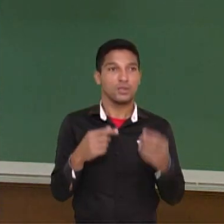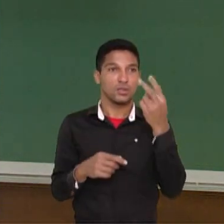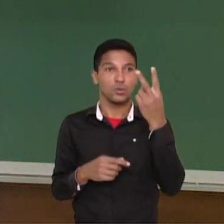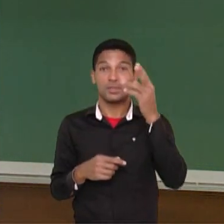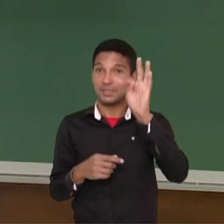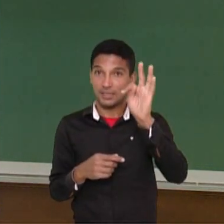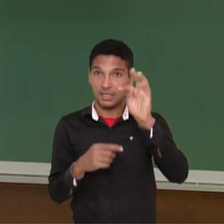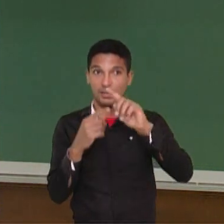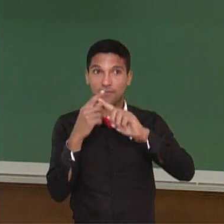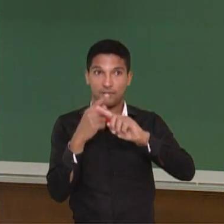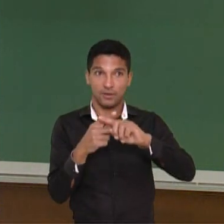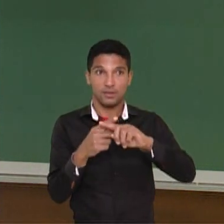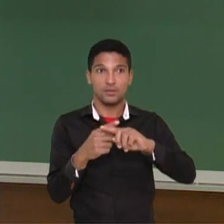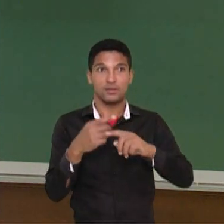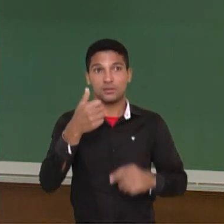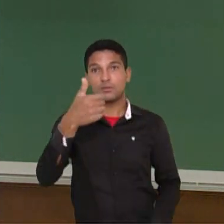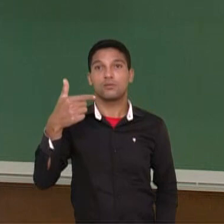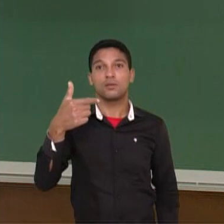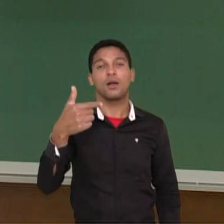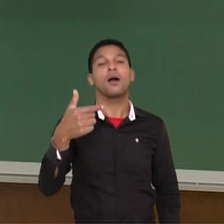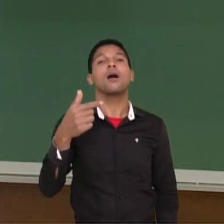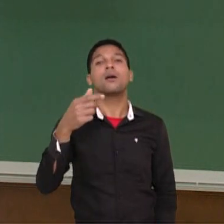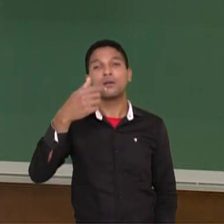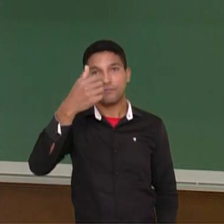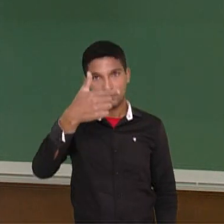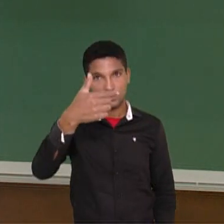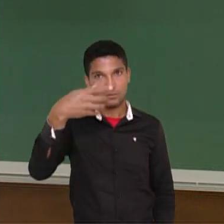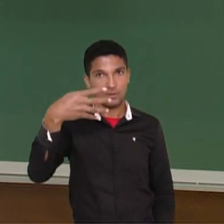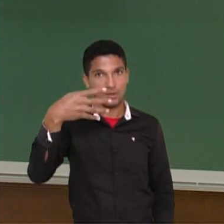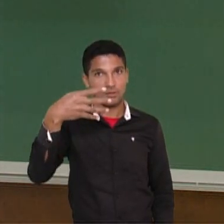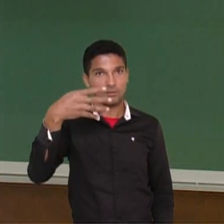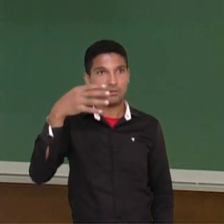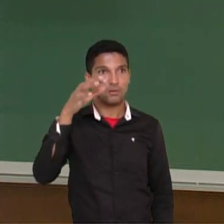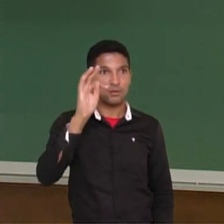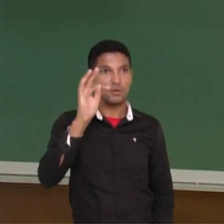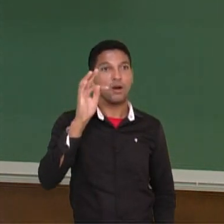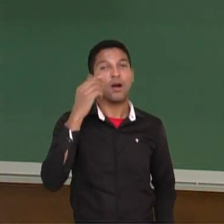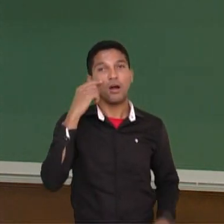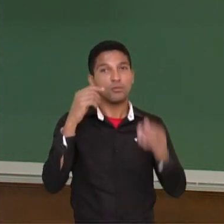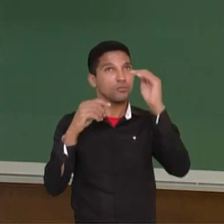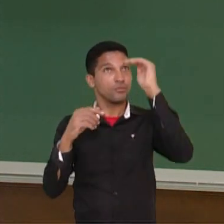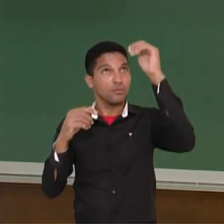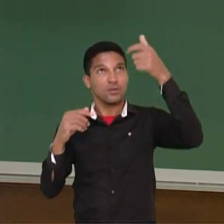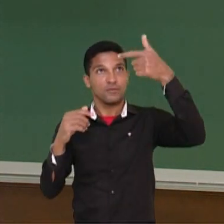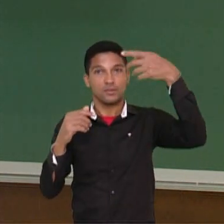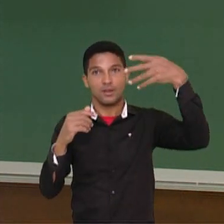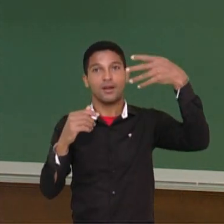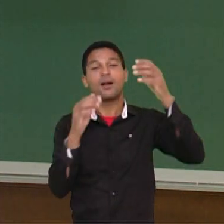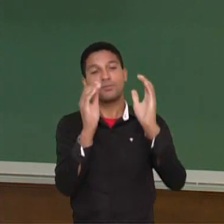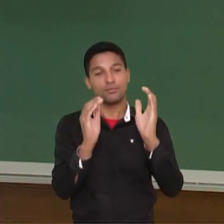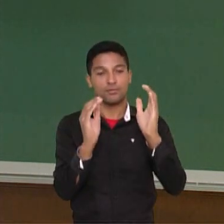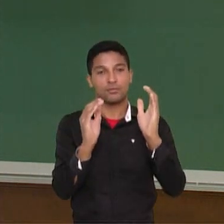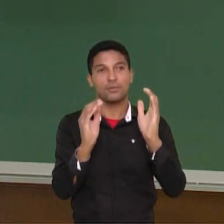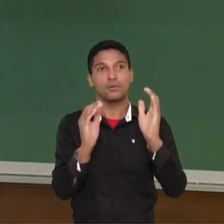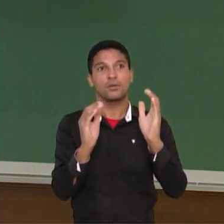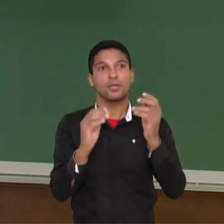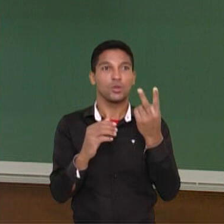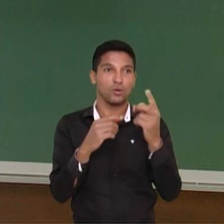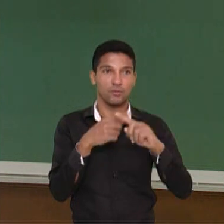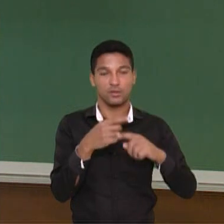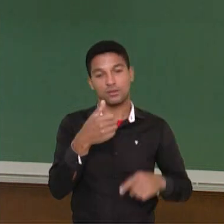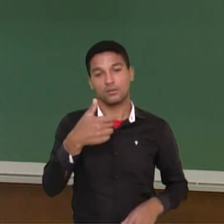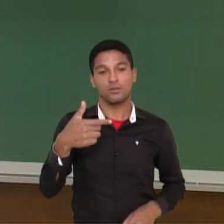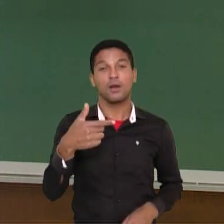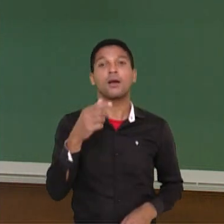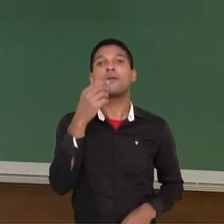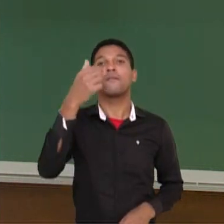ao quadrado certinho. Ok? E agora, o que eu faço? Bom, aqui eu tenho 2t multiplicando parênteses,